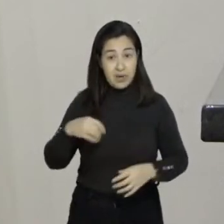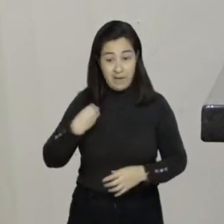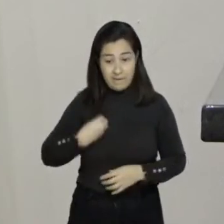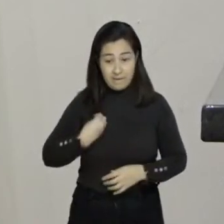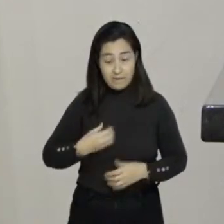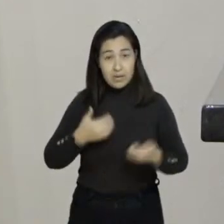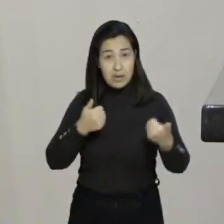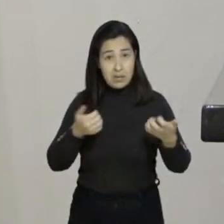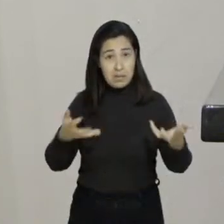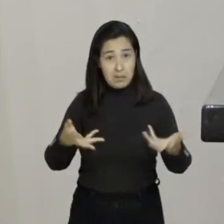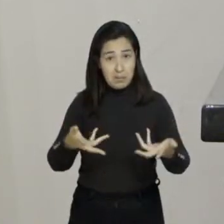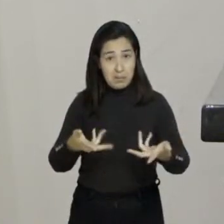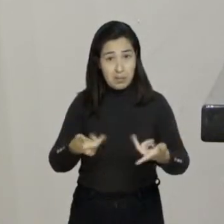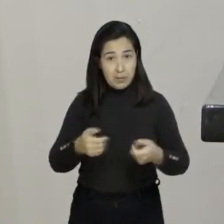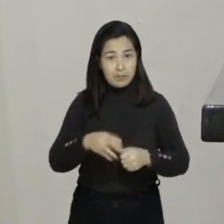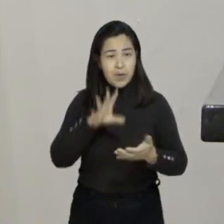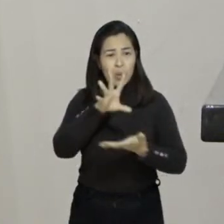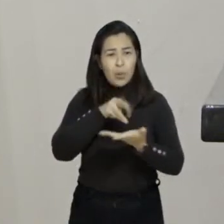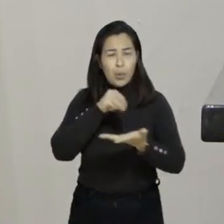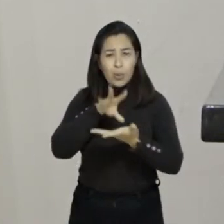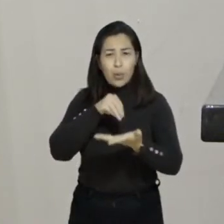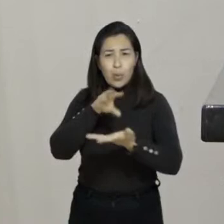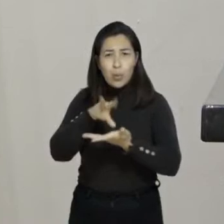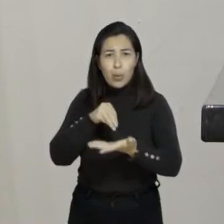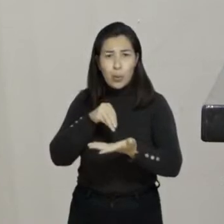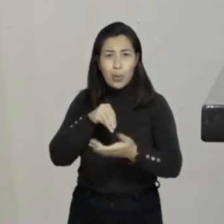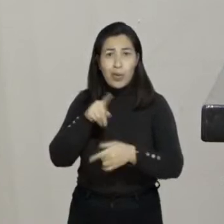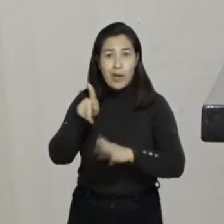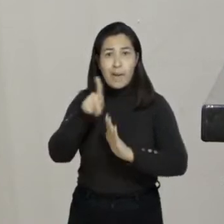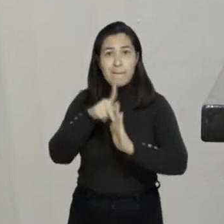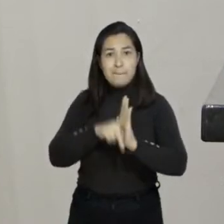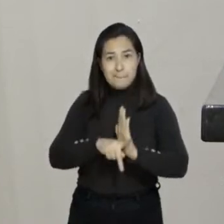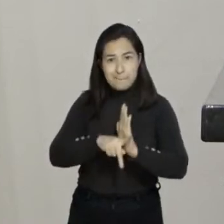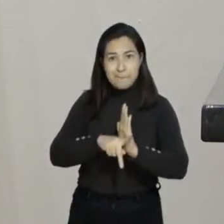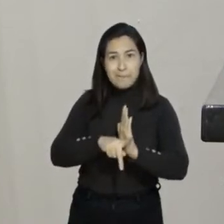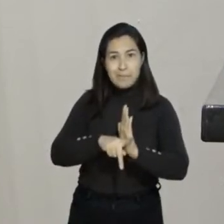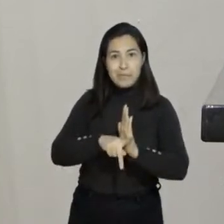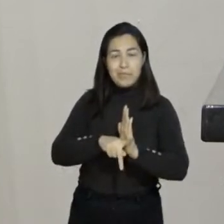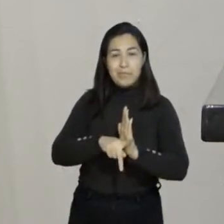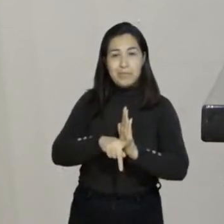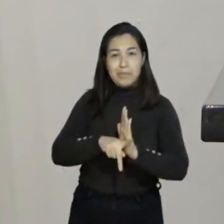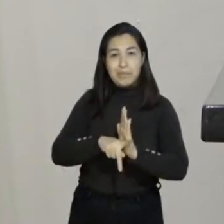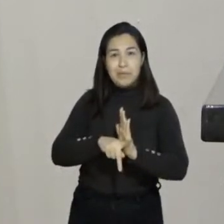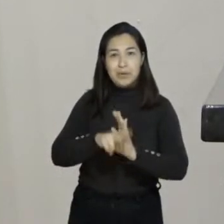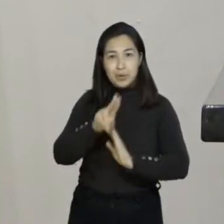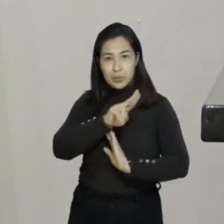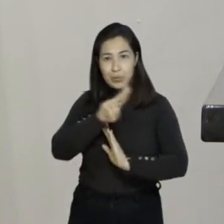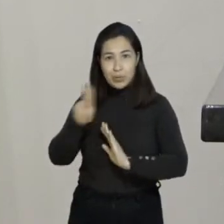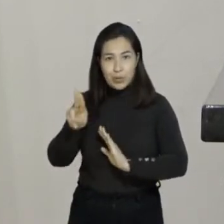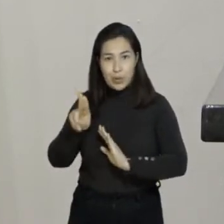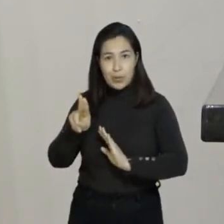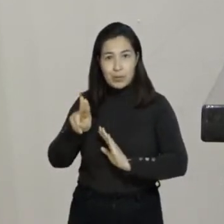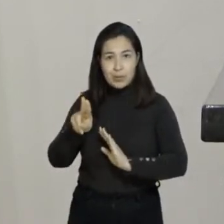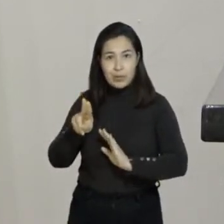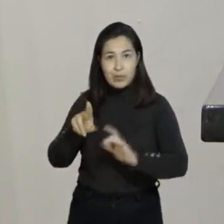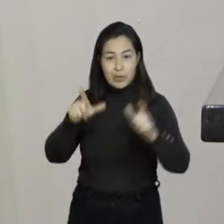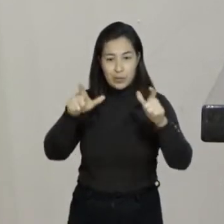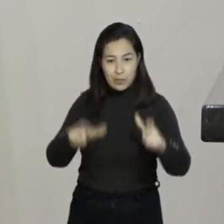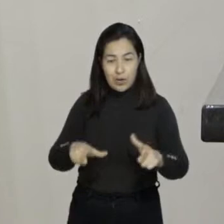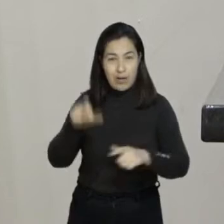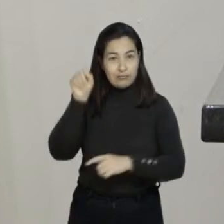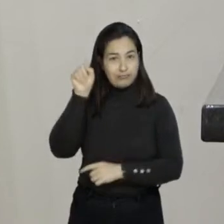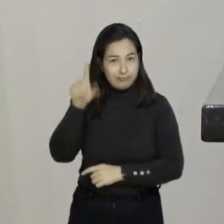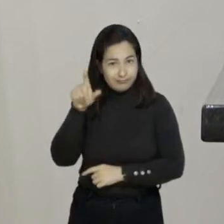compilou estas informações no projeto que ele chamou de bozones azuis estas zonas azuis Então se